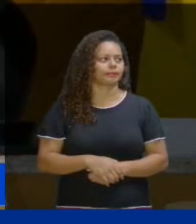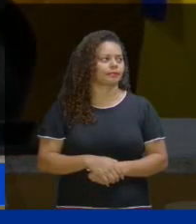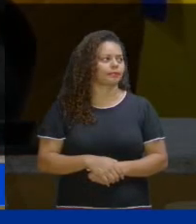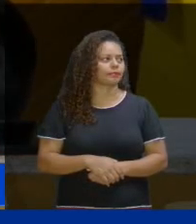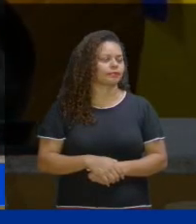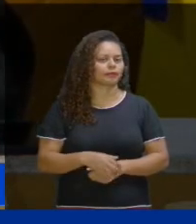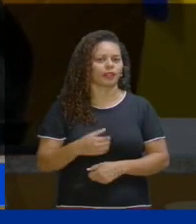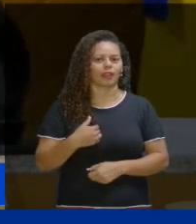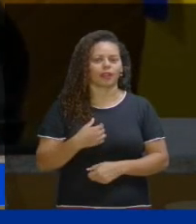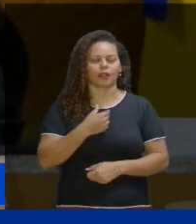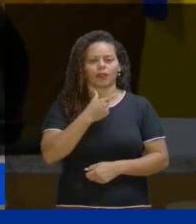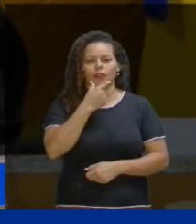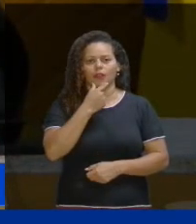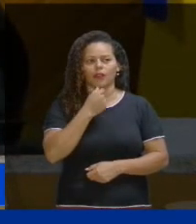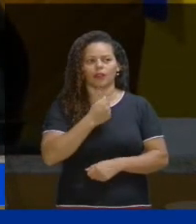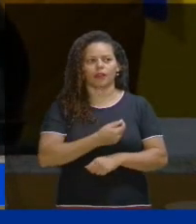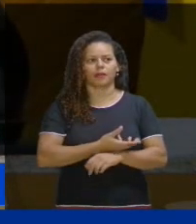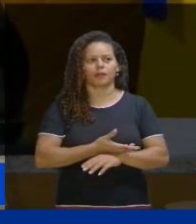homem branco,